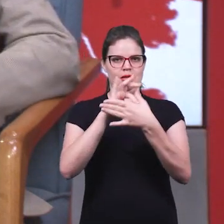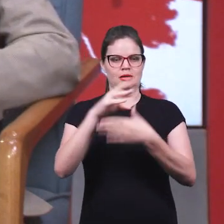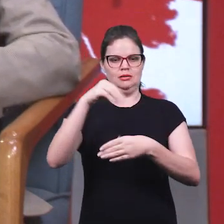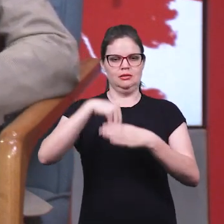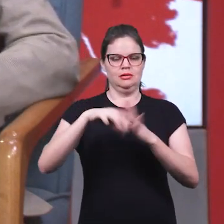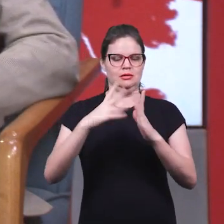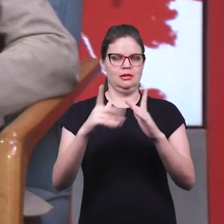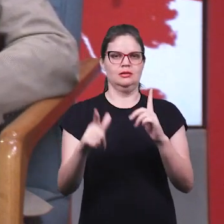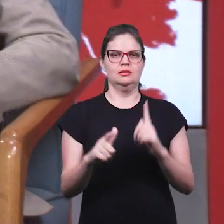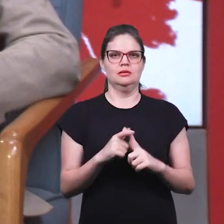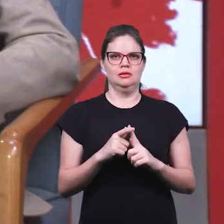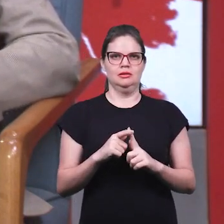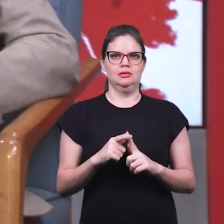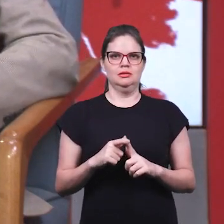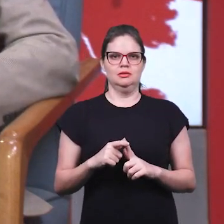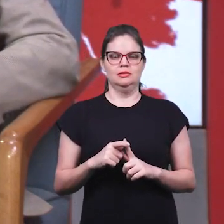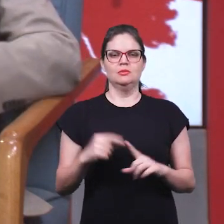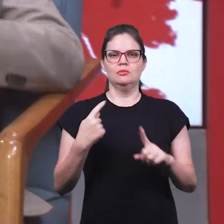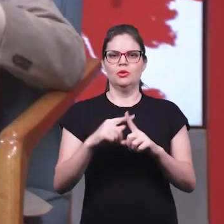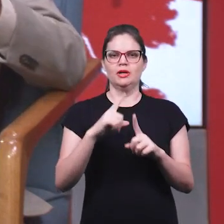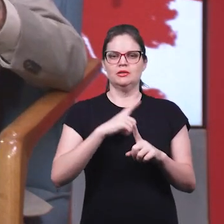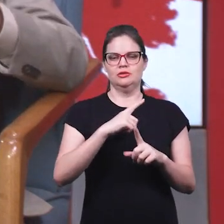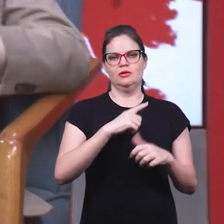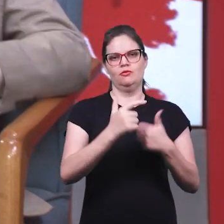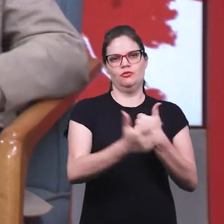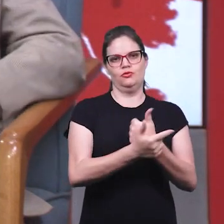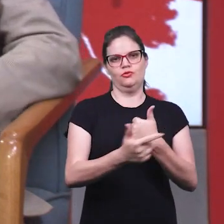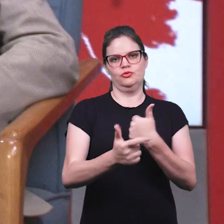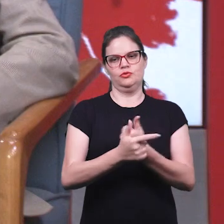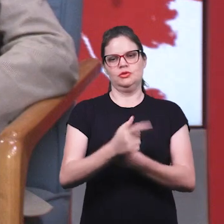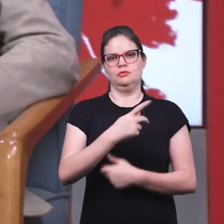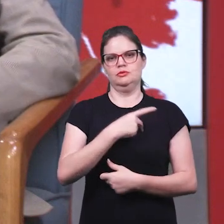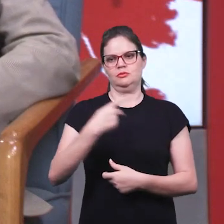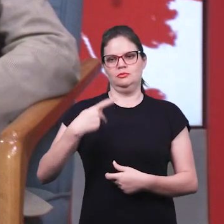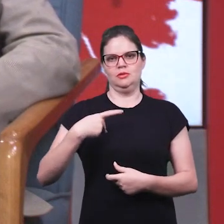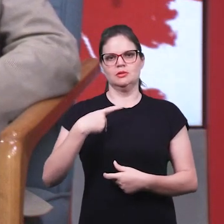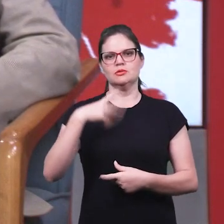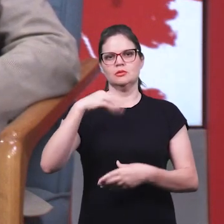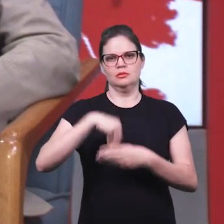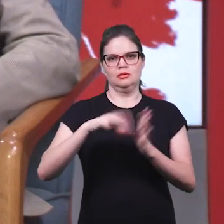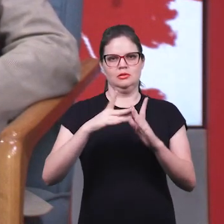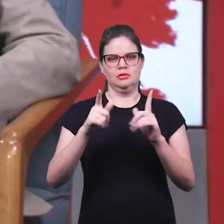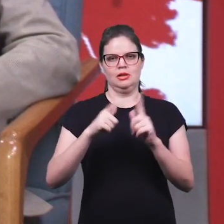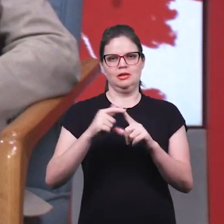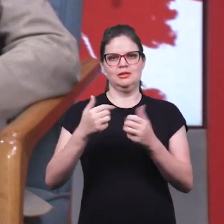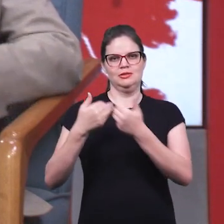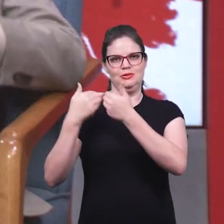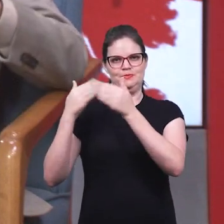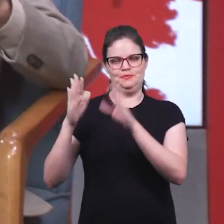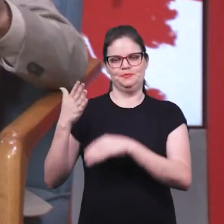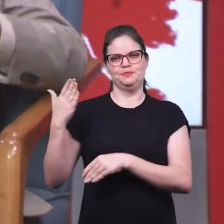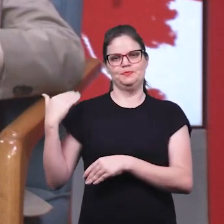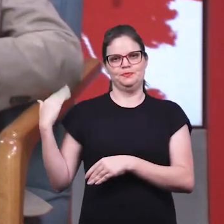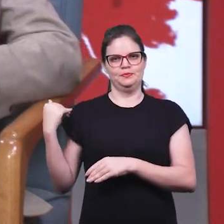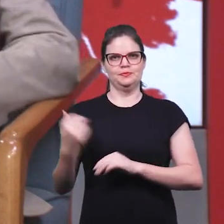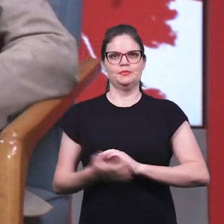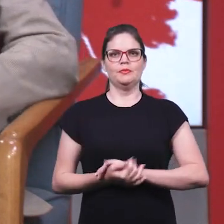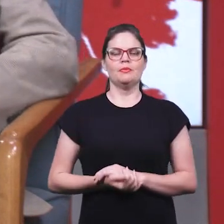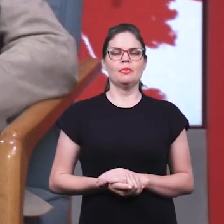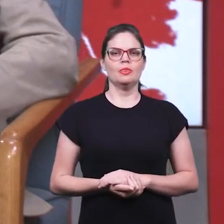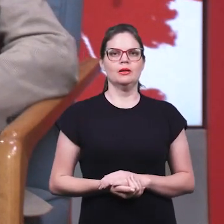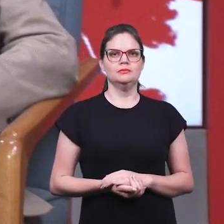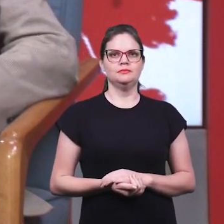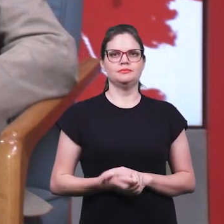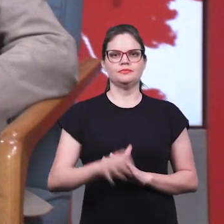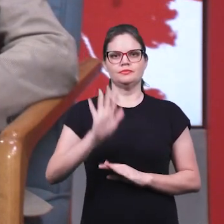lideranças, daqueles que tinham ofícios na igreja primitiva, de uma certa liderança